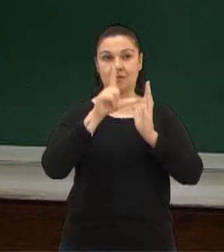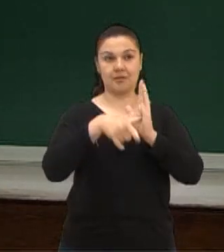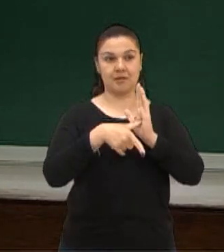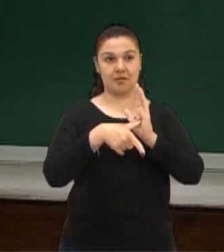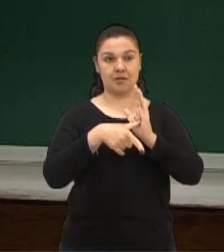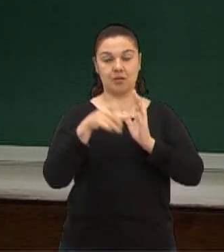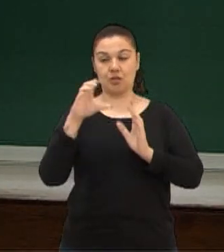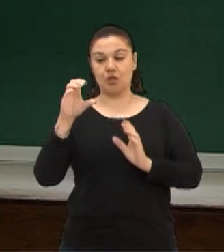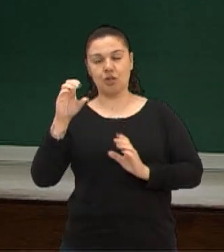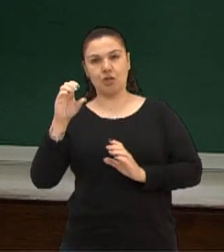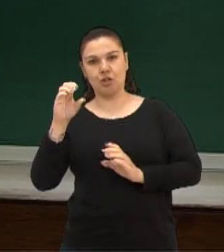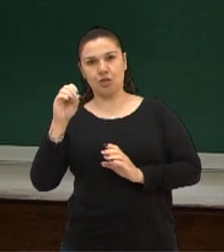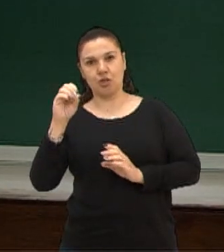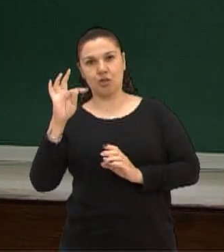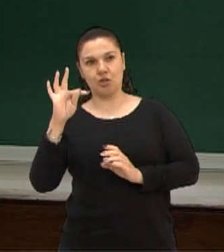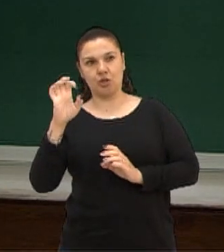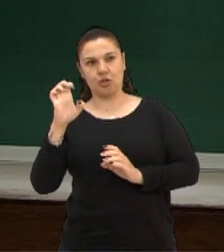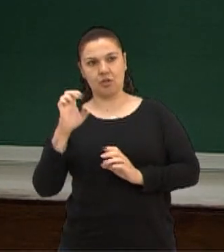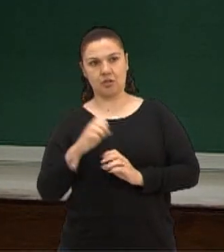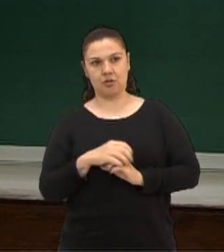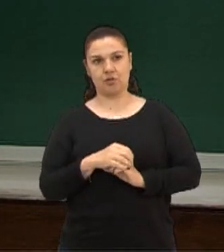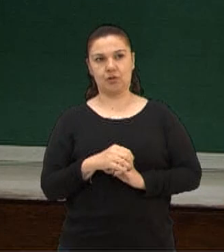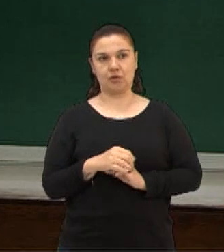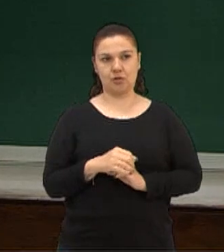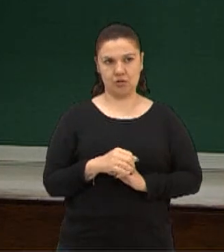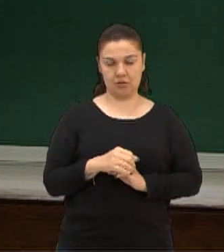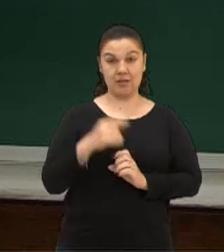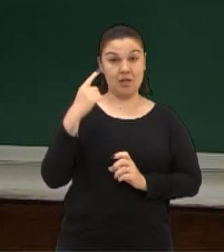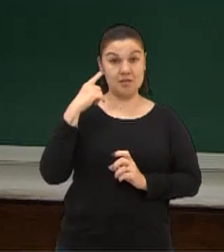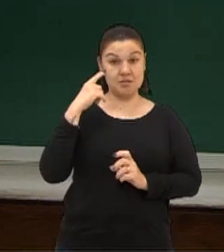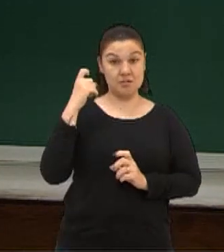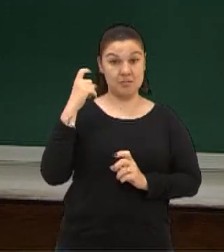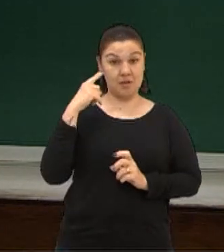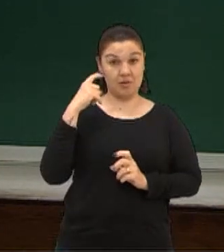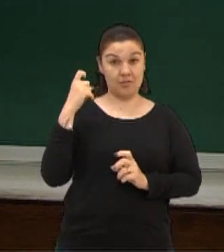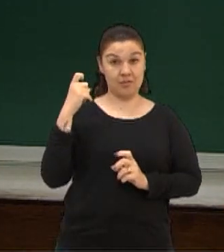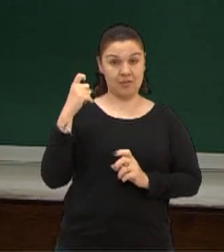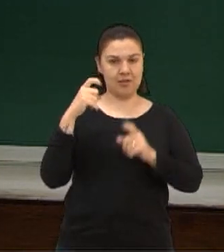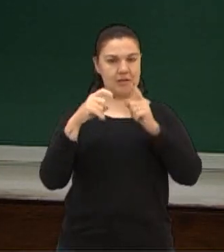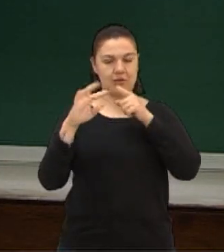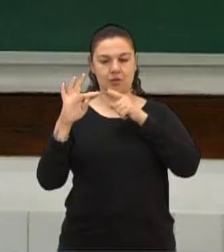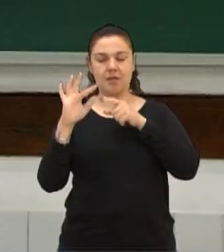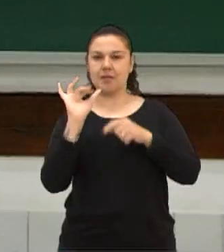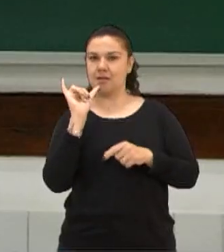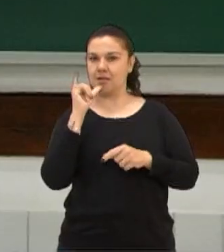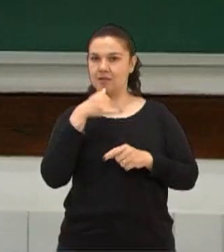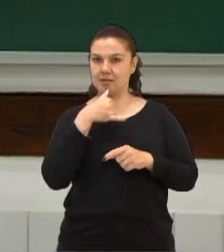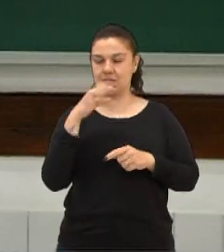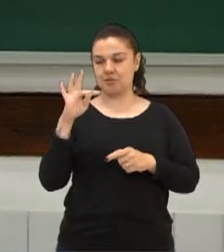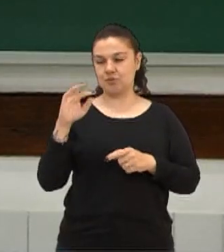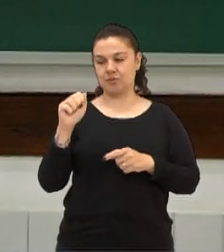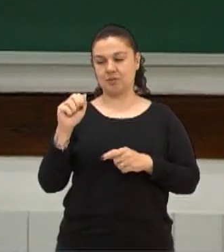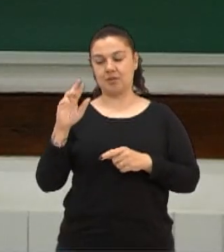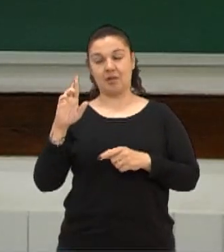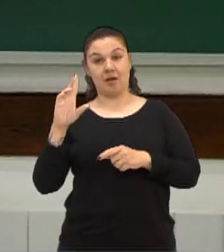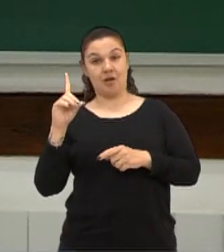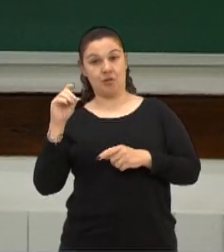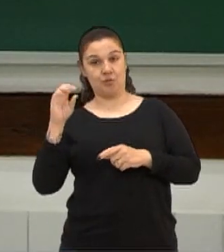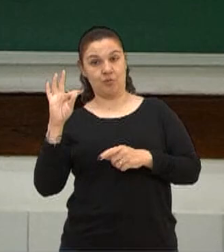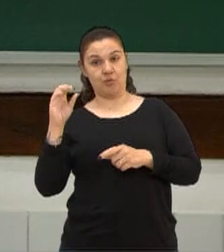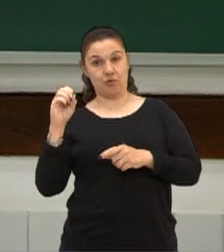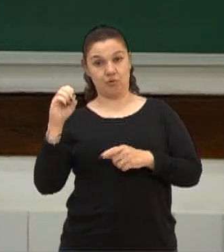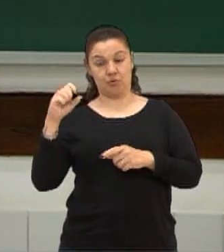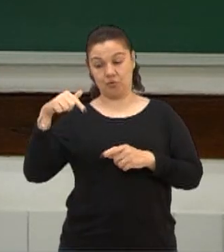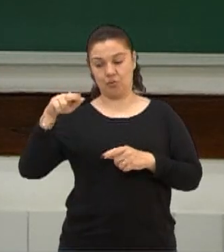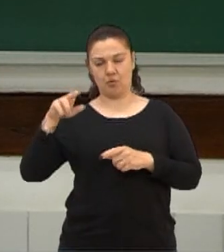toque. Quando eu trago triste, tardo, toque, eu possuo ali, com a letra T, né, essas palavras